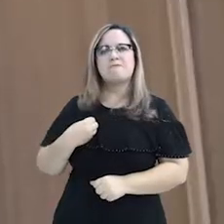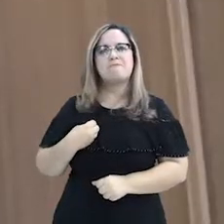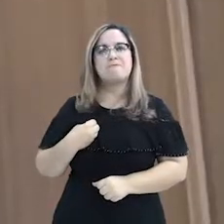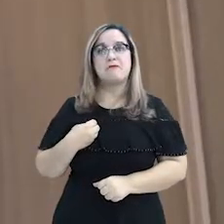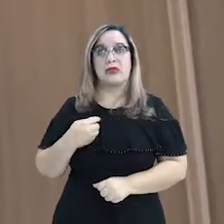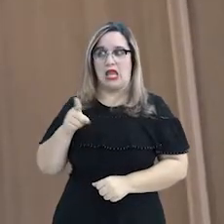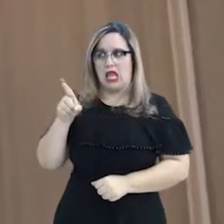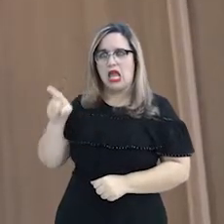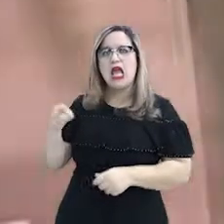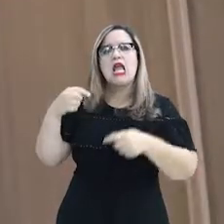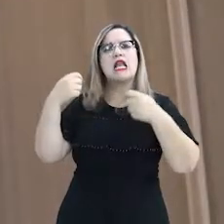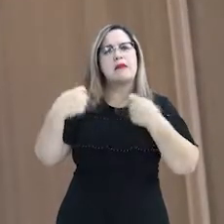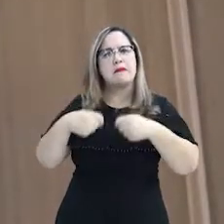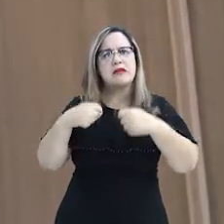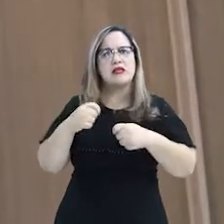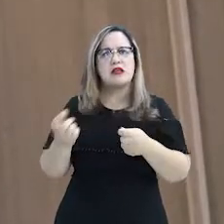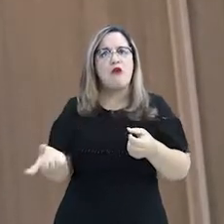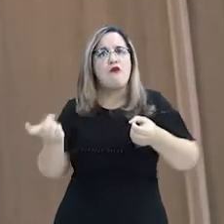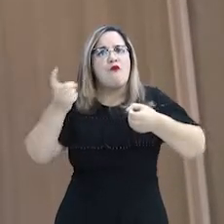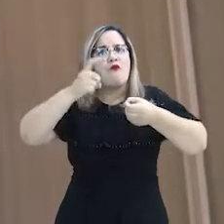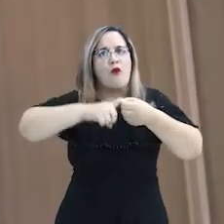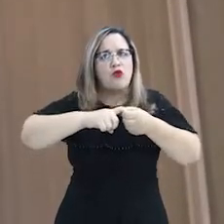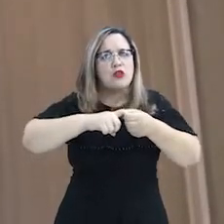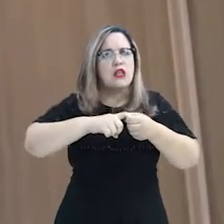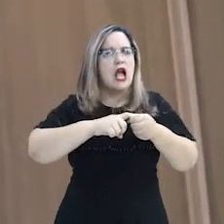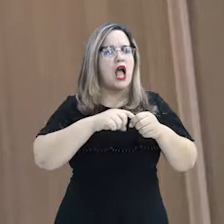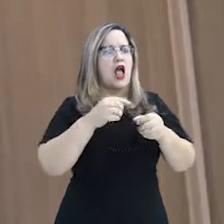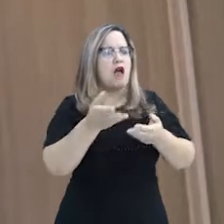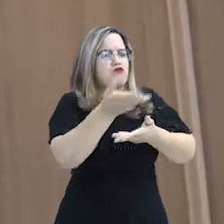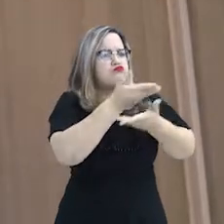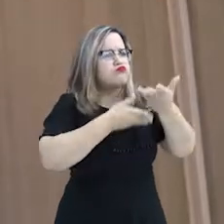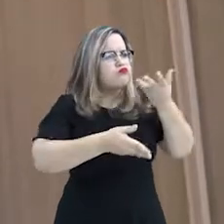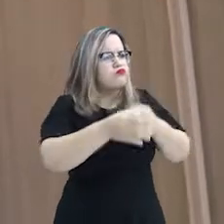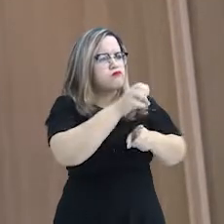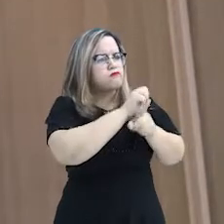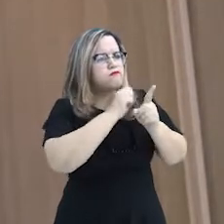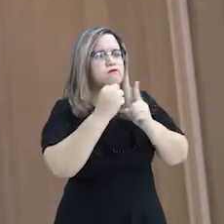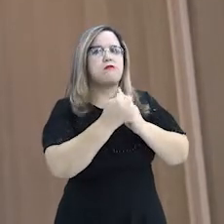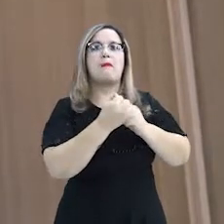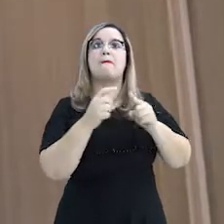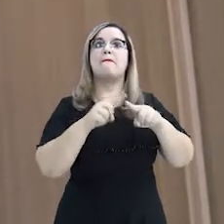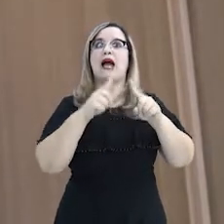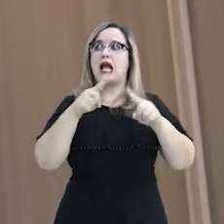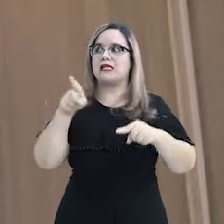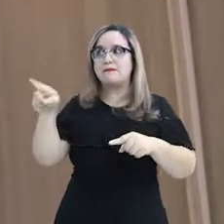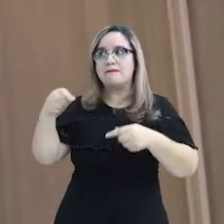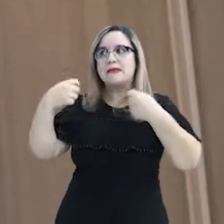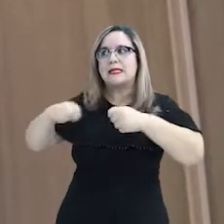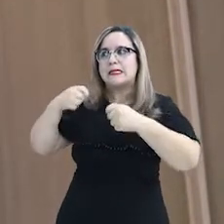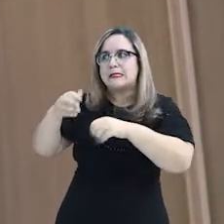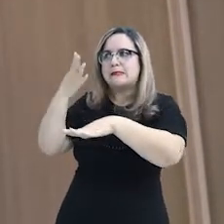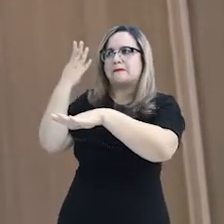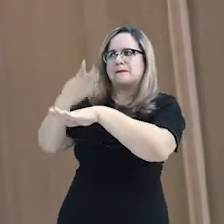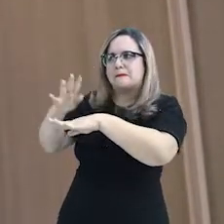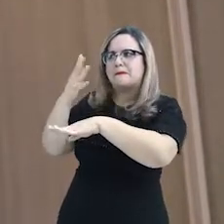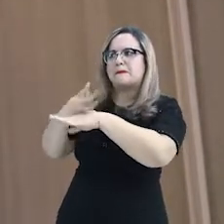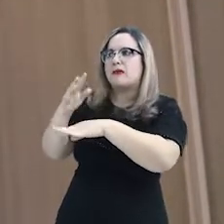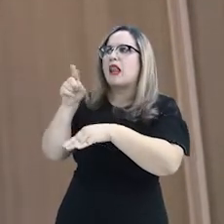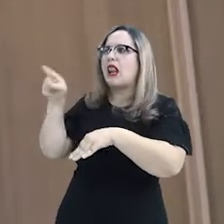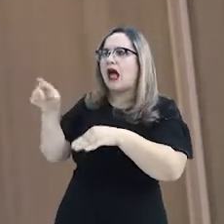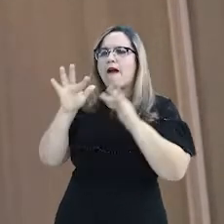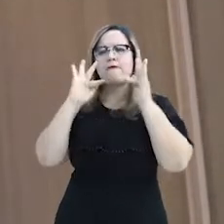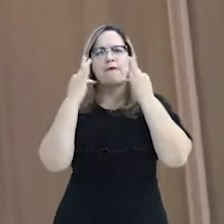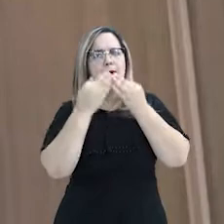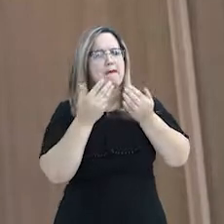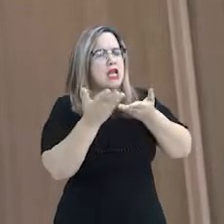É preciso que ele retorne ao convívio social com mérito. É preciso que ele tenha condições de